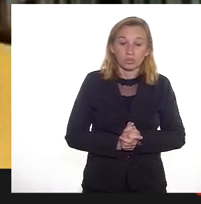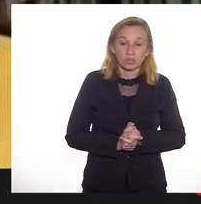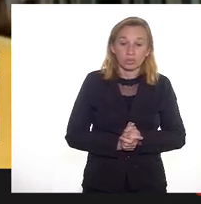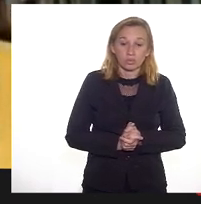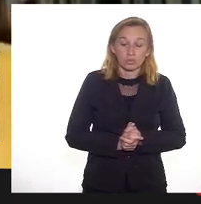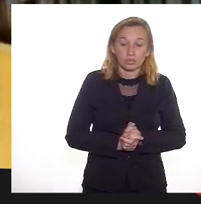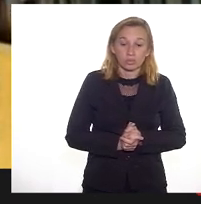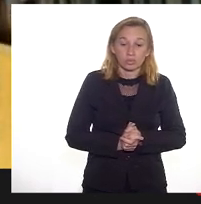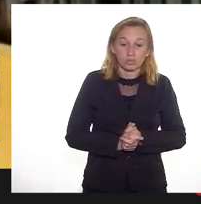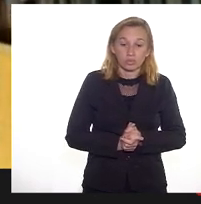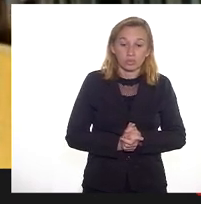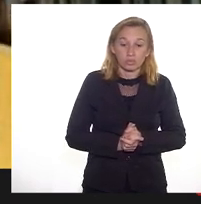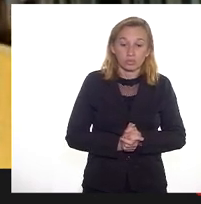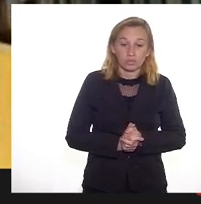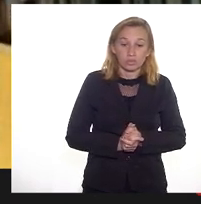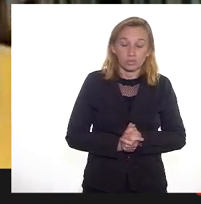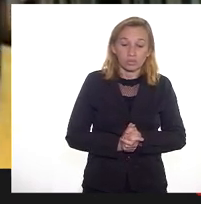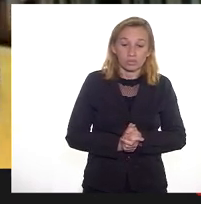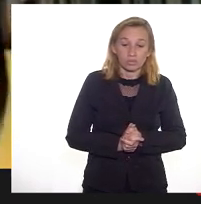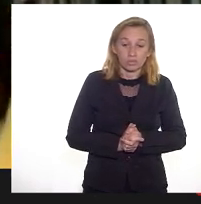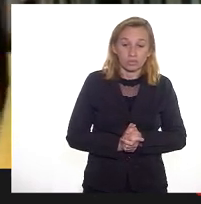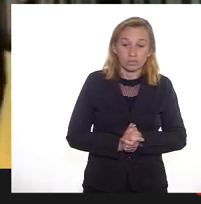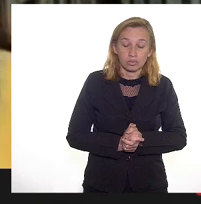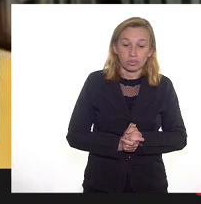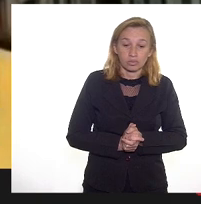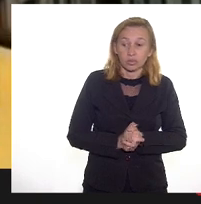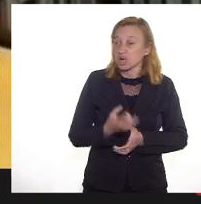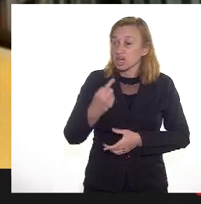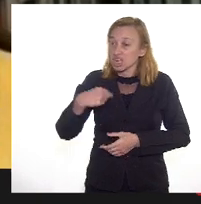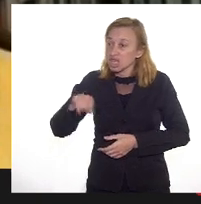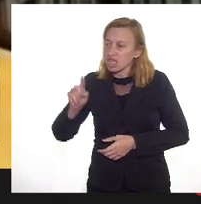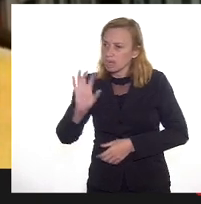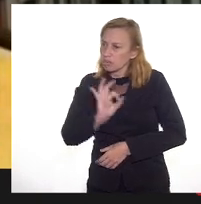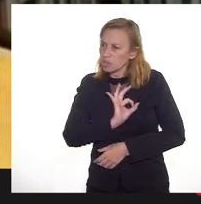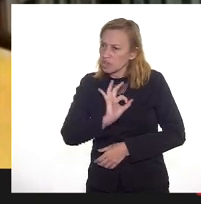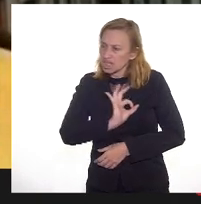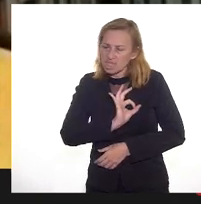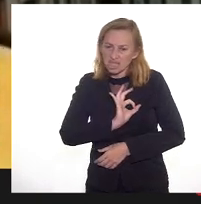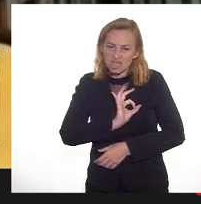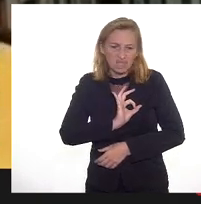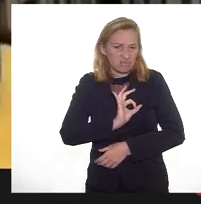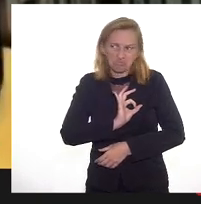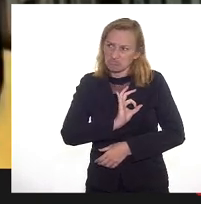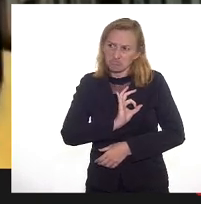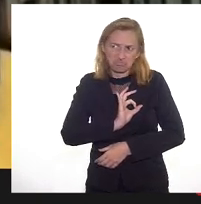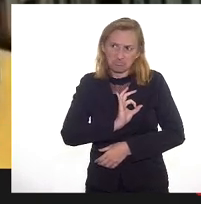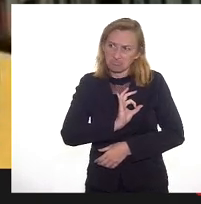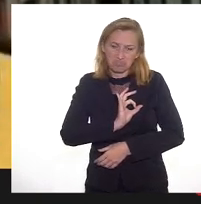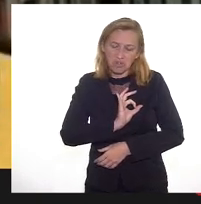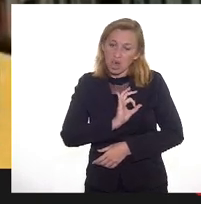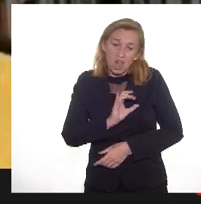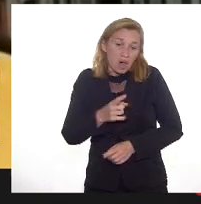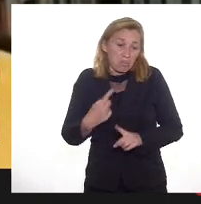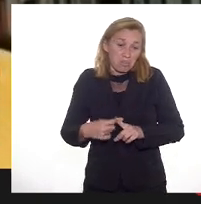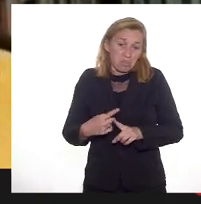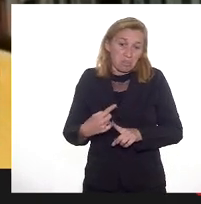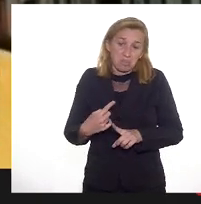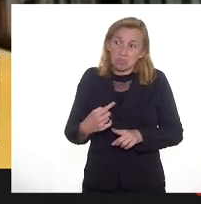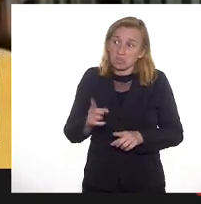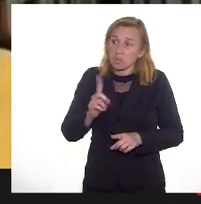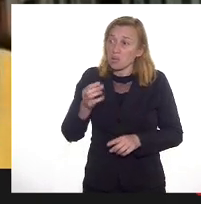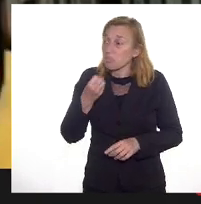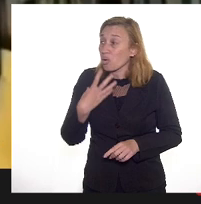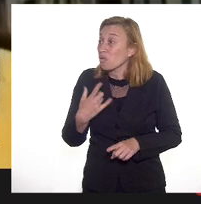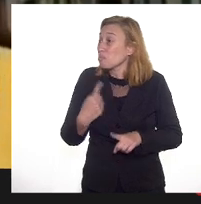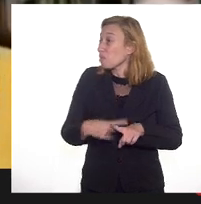que não adiantava ir à polícia, porque os policiais não levavam aquilo a sério,